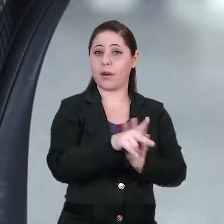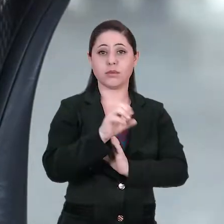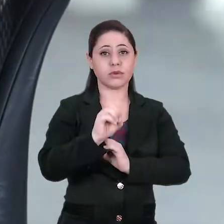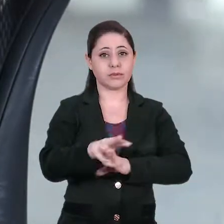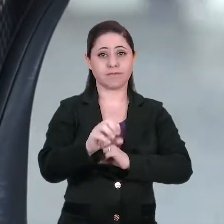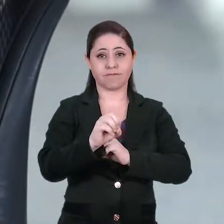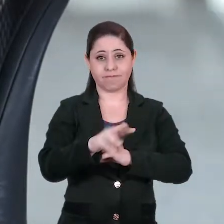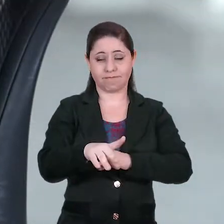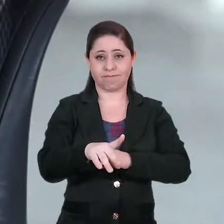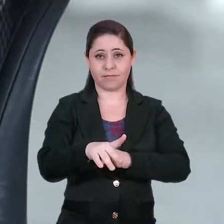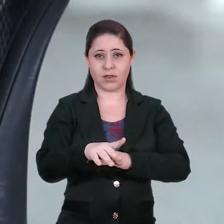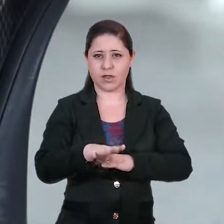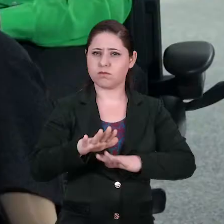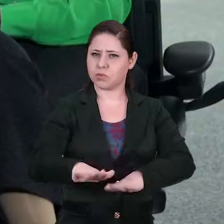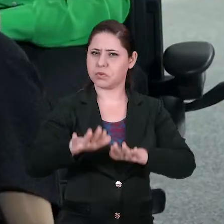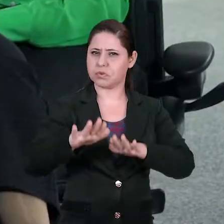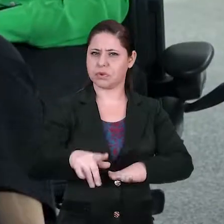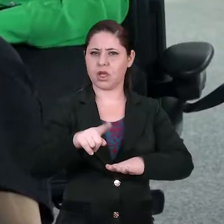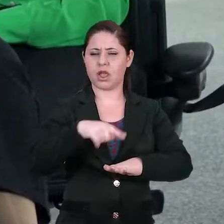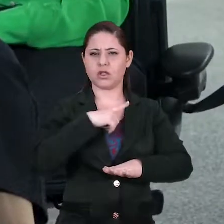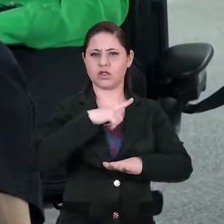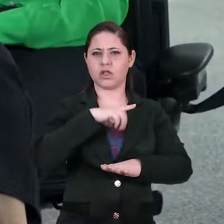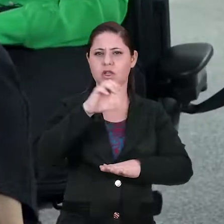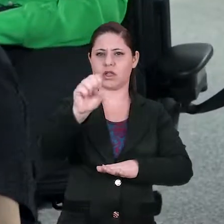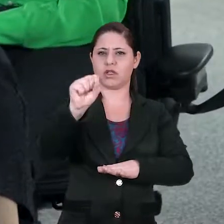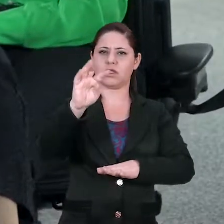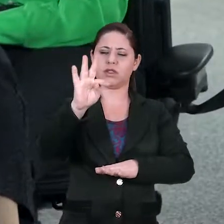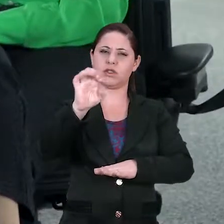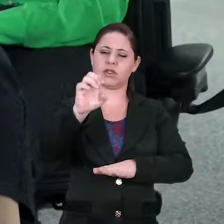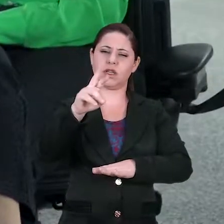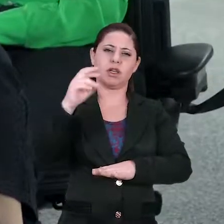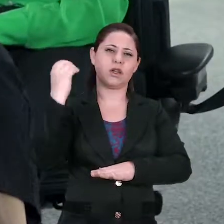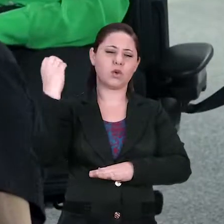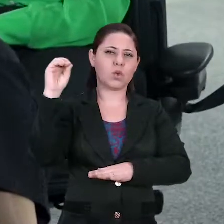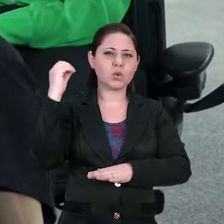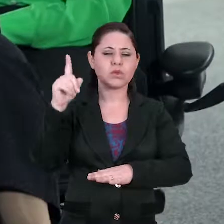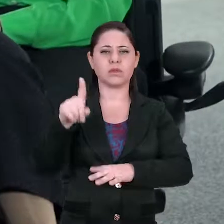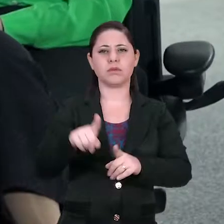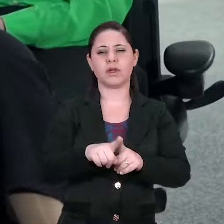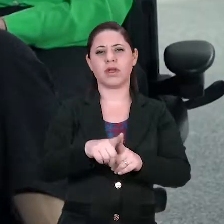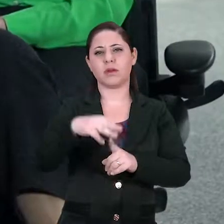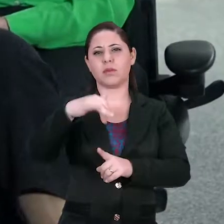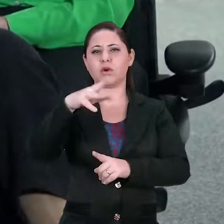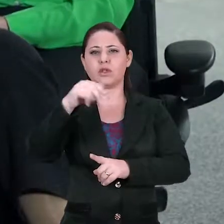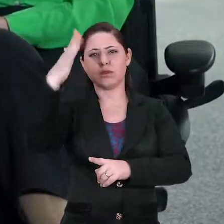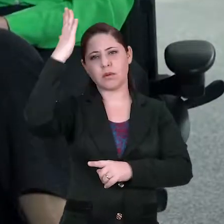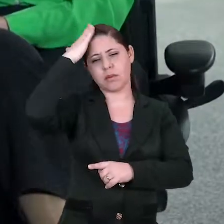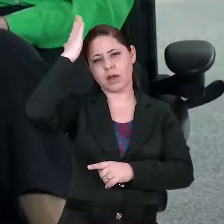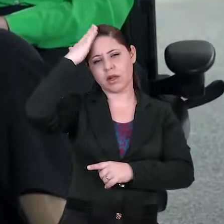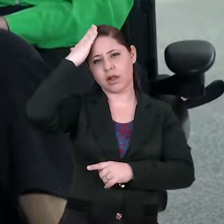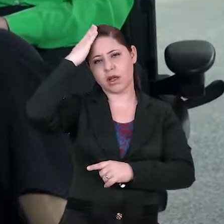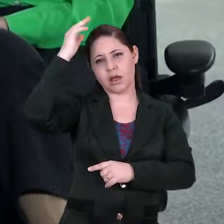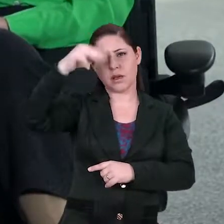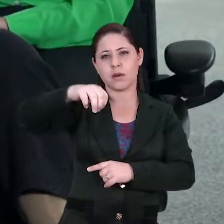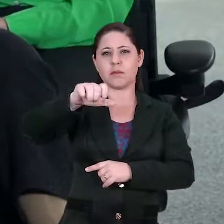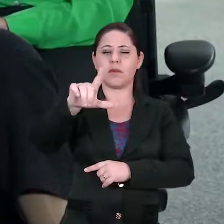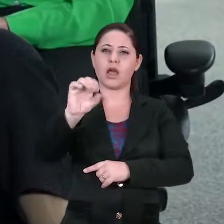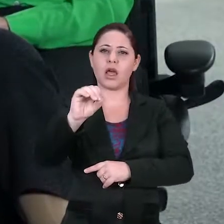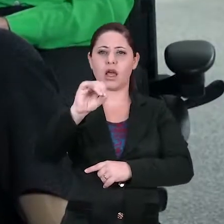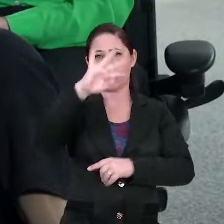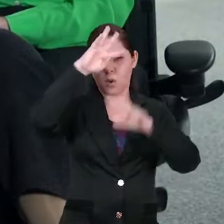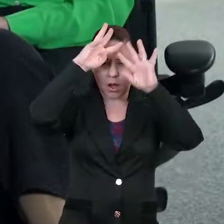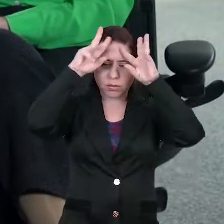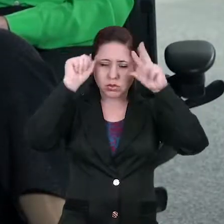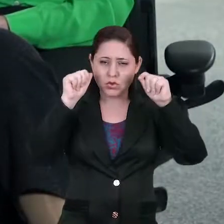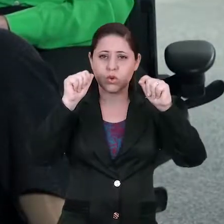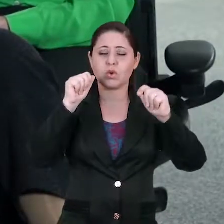educadores fomentados por isso. A Esther Grossi no Rio Grande do Sul, Maurício Requião no Paraná, o Melo no Amazonas,